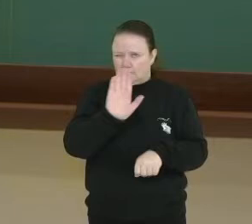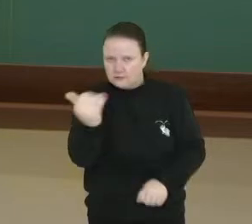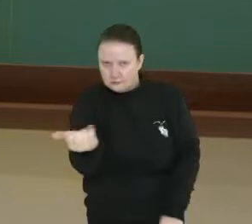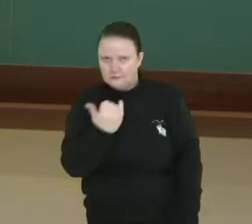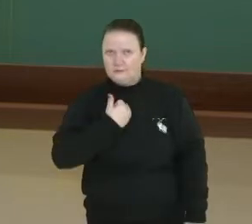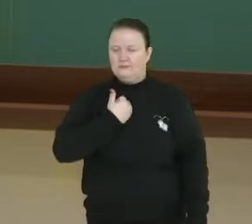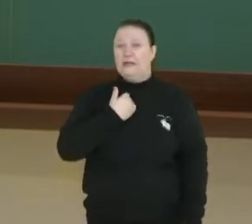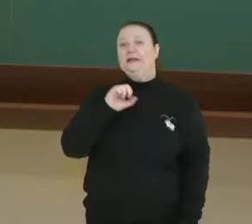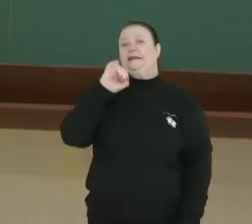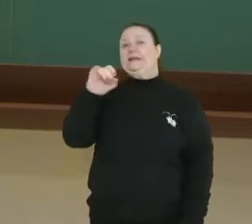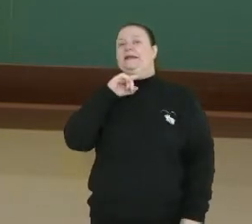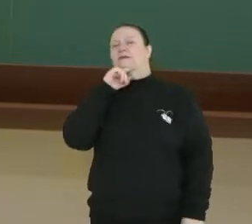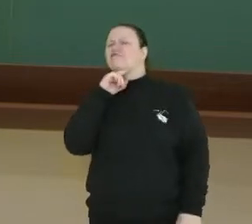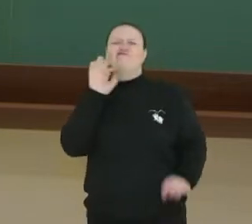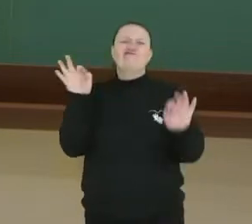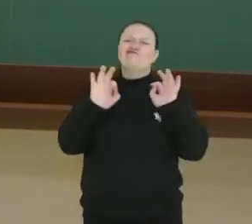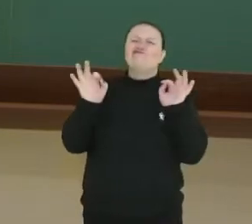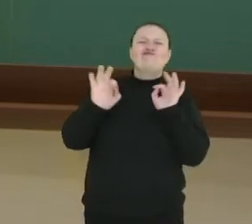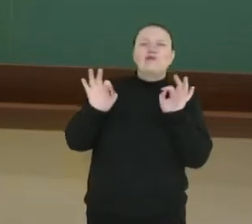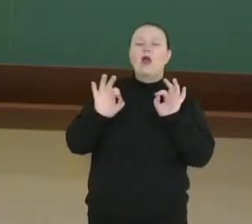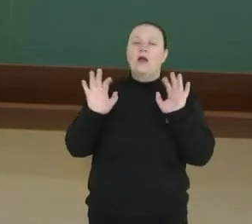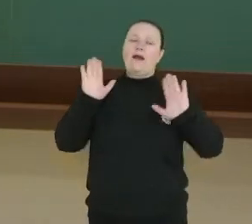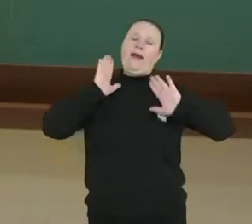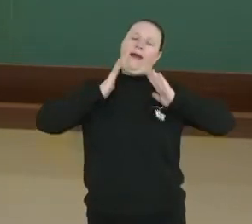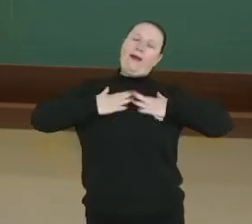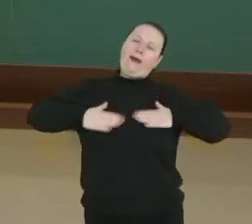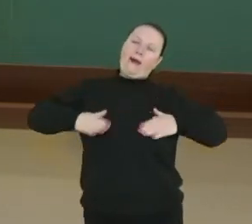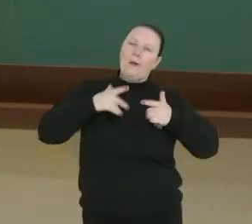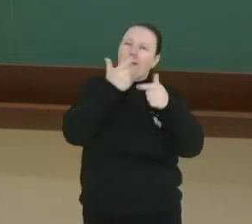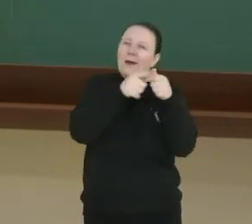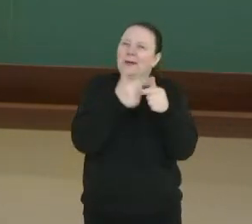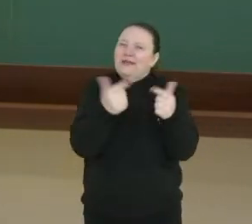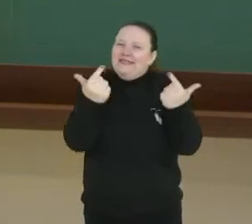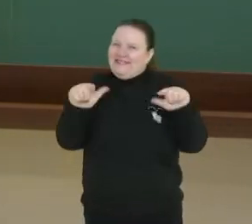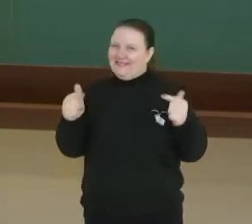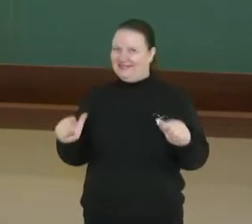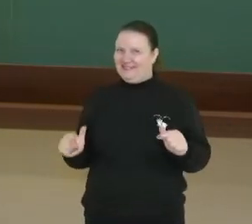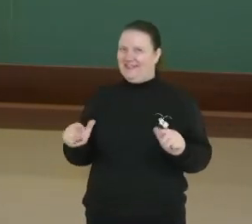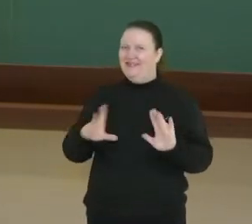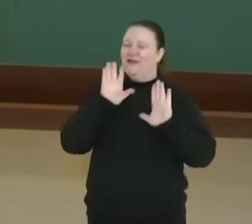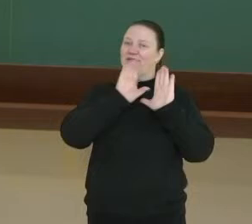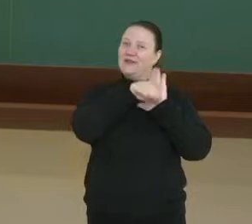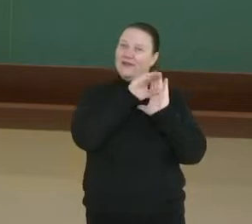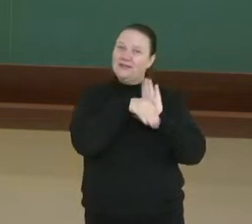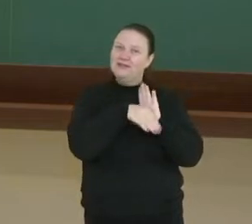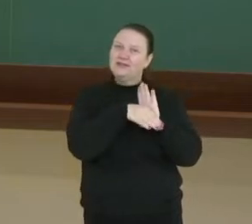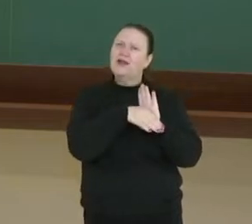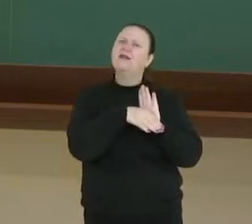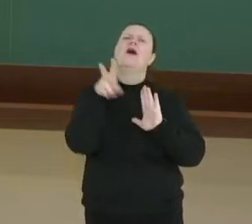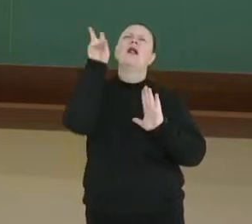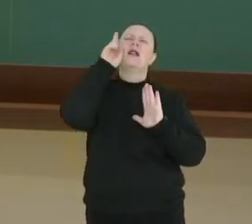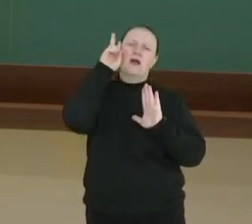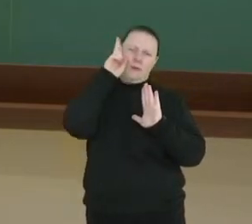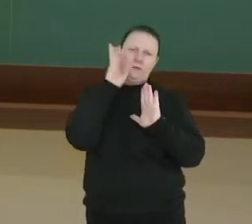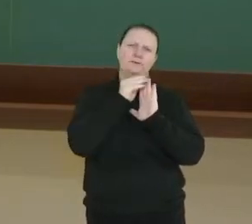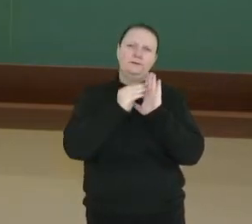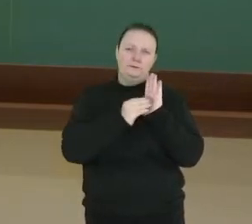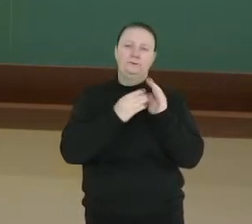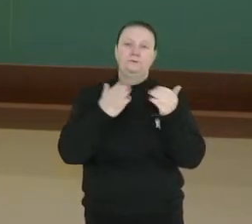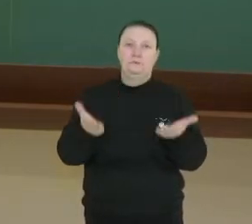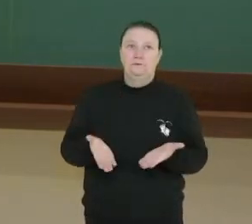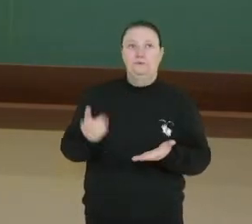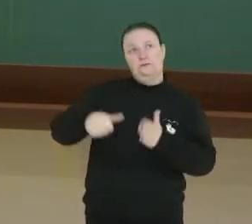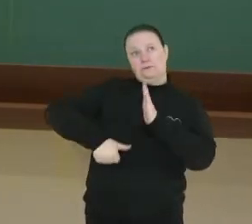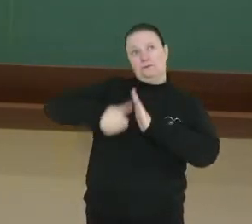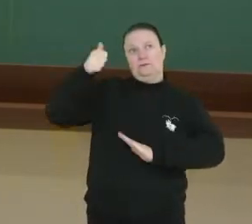Se não consegue, não tem problema. Vamos lá revisar, que são conceitos que você já conhece. Então, nós temos aqui a primeira condição, que